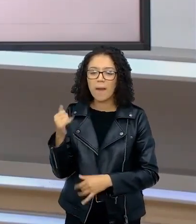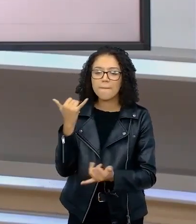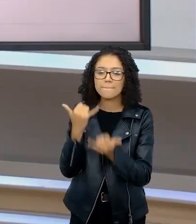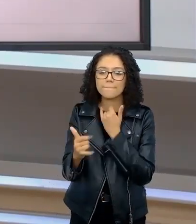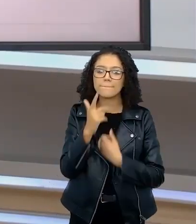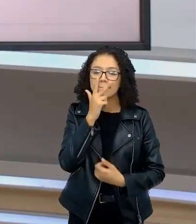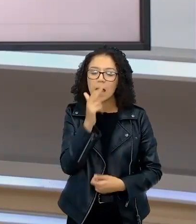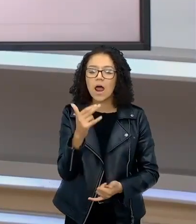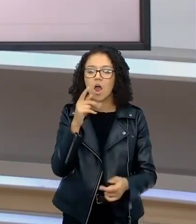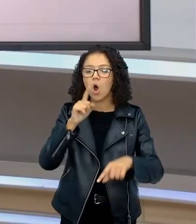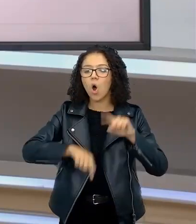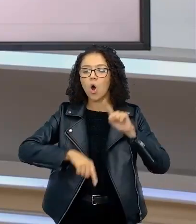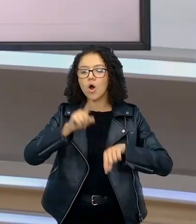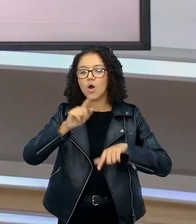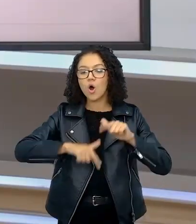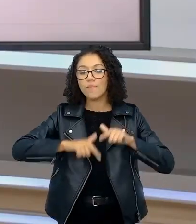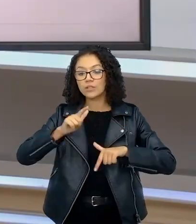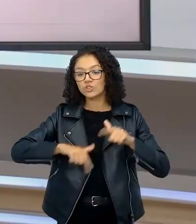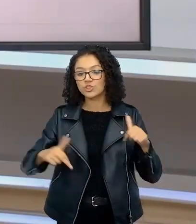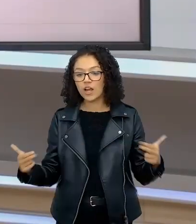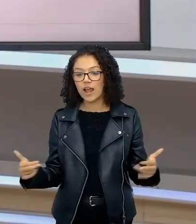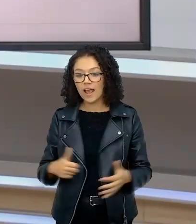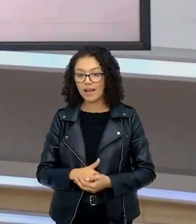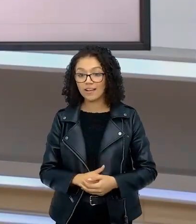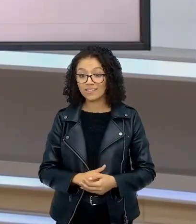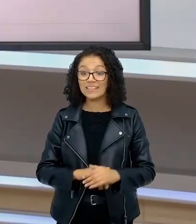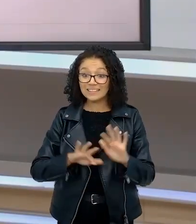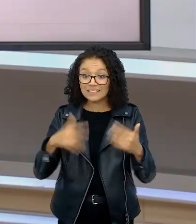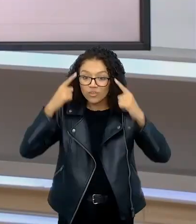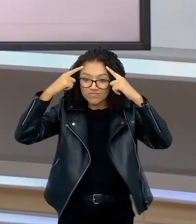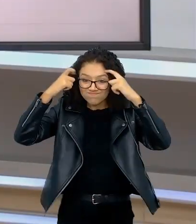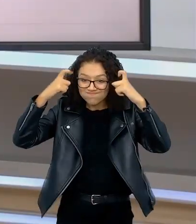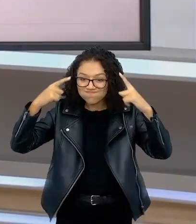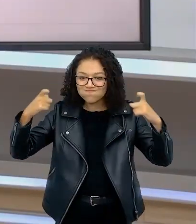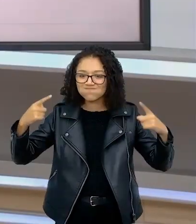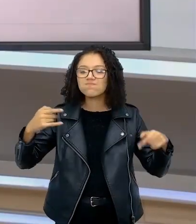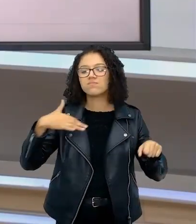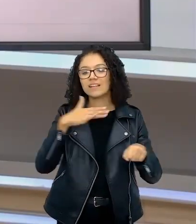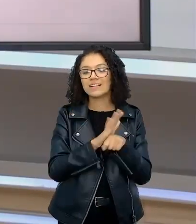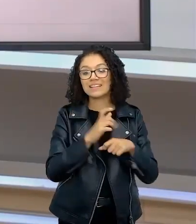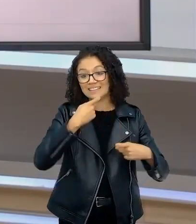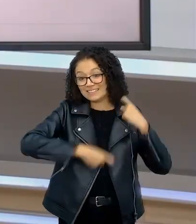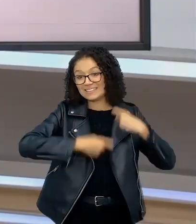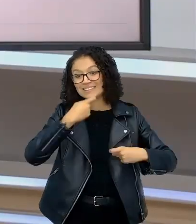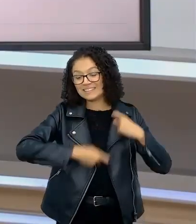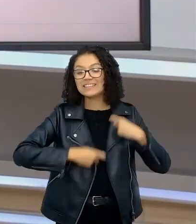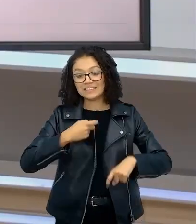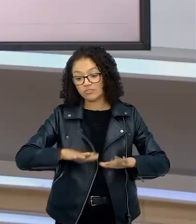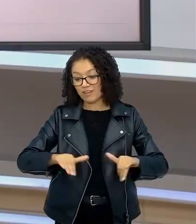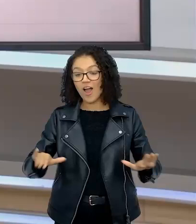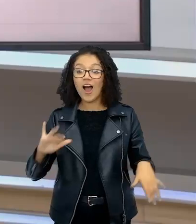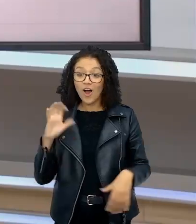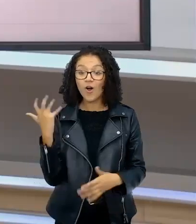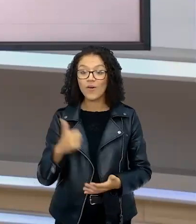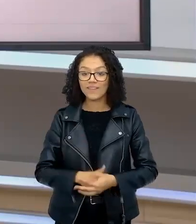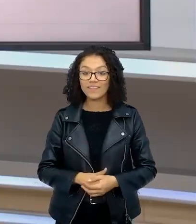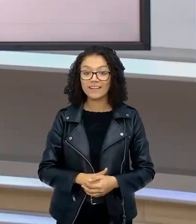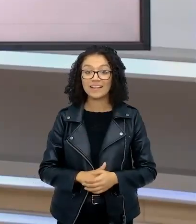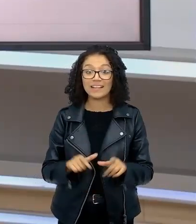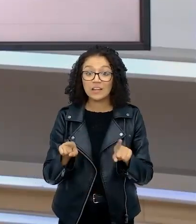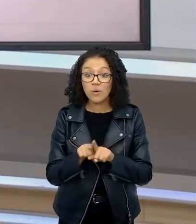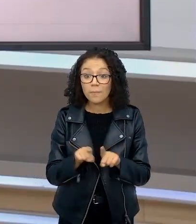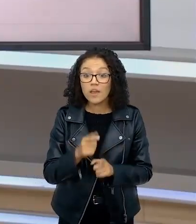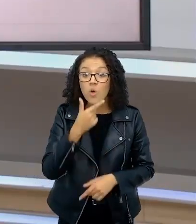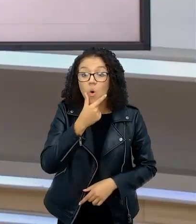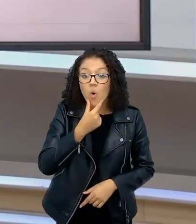E isso tem tudo a ver com o abuso sexual infantil. Os meninos, desde cedo, estão